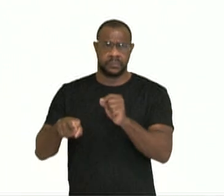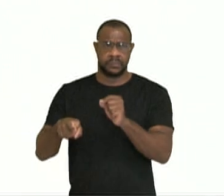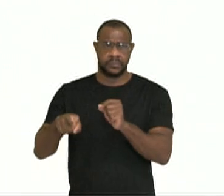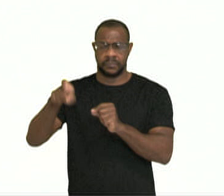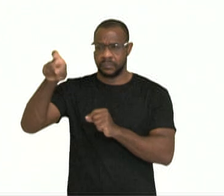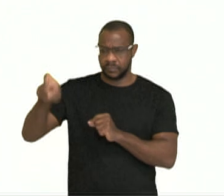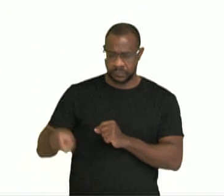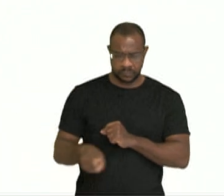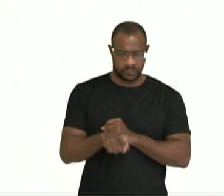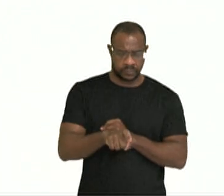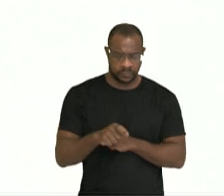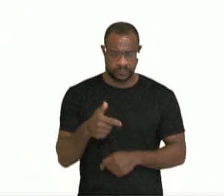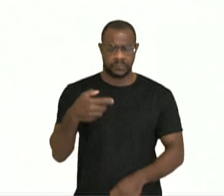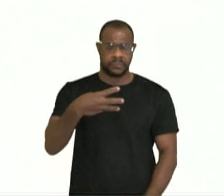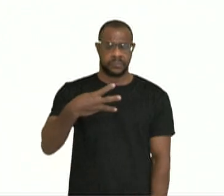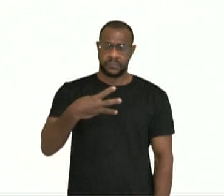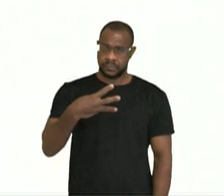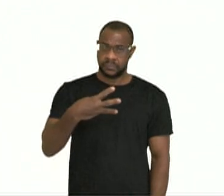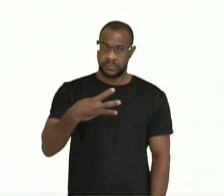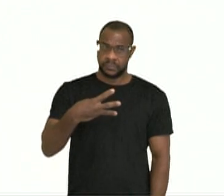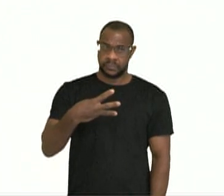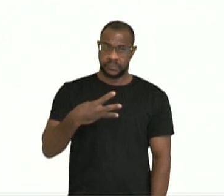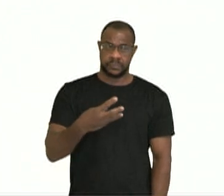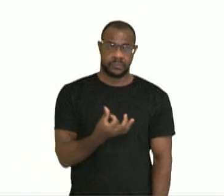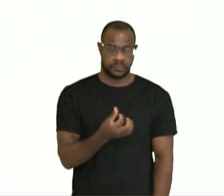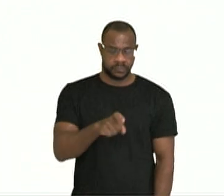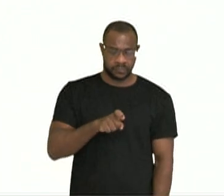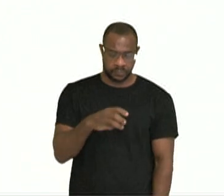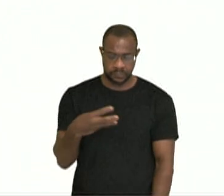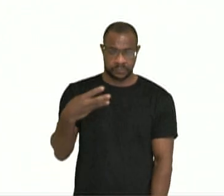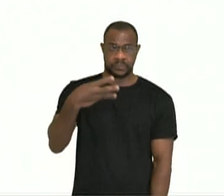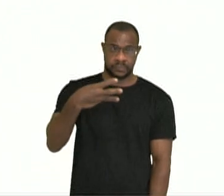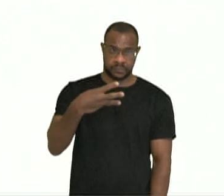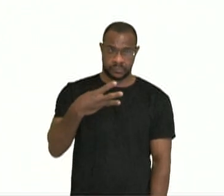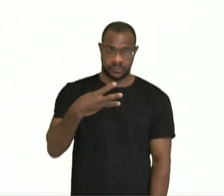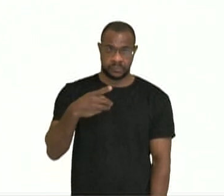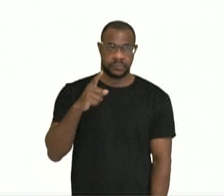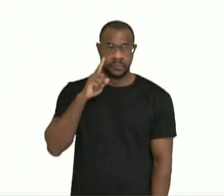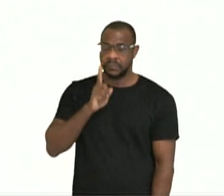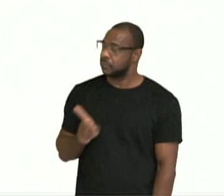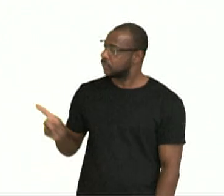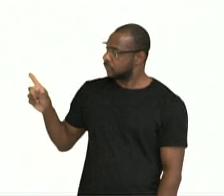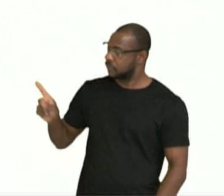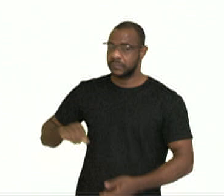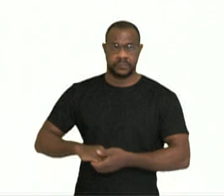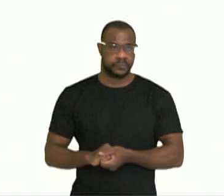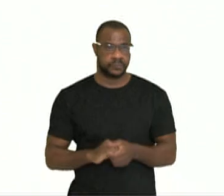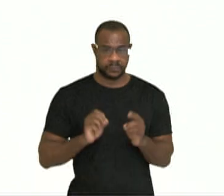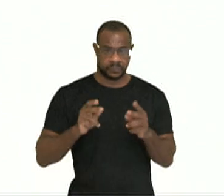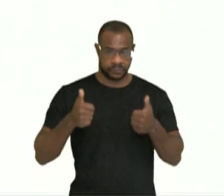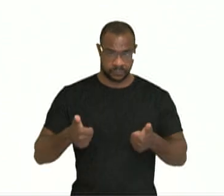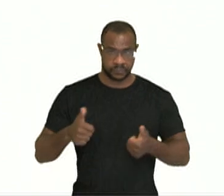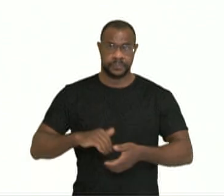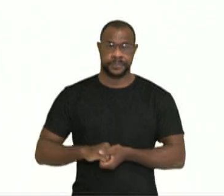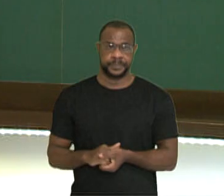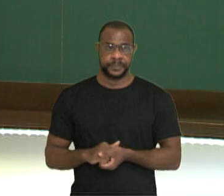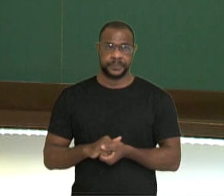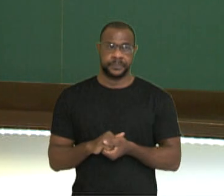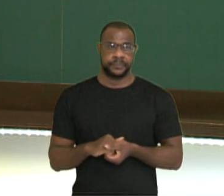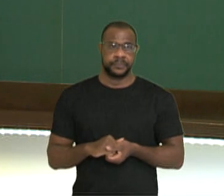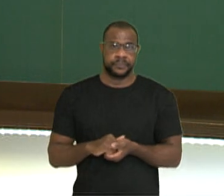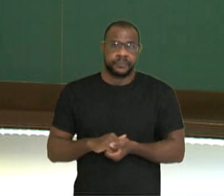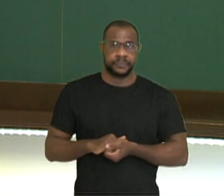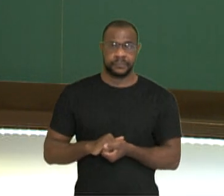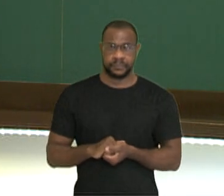elevar ele ao cubo. Portanto, vai ficar 6x ao cubo. Beleza?